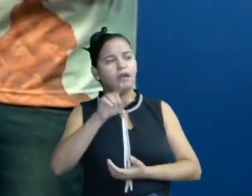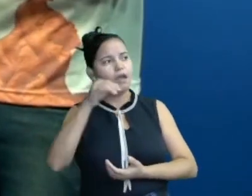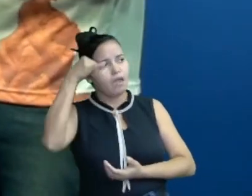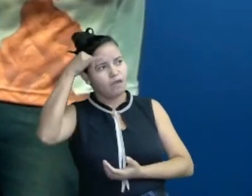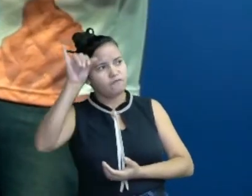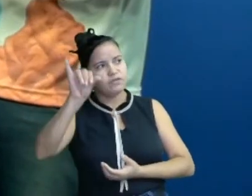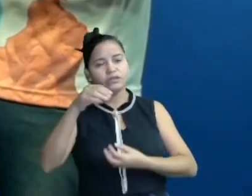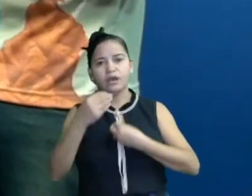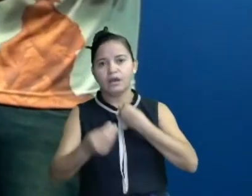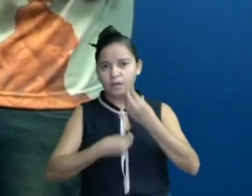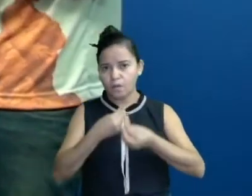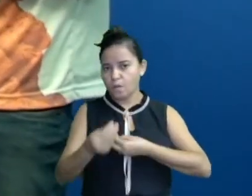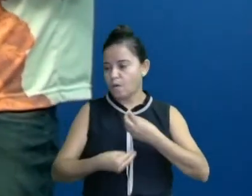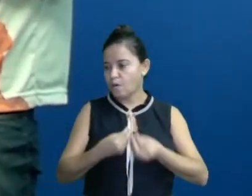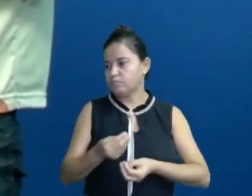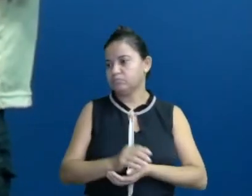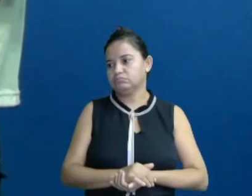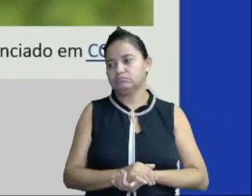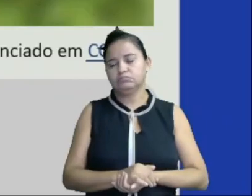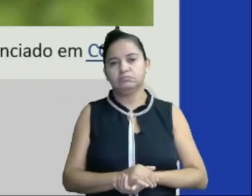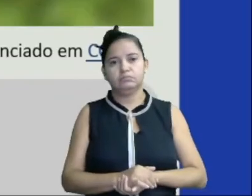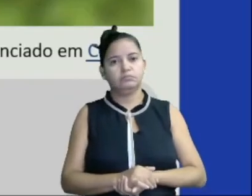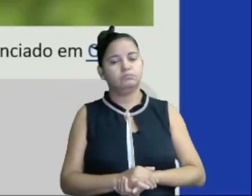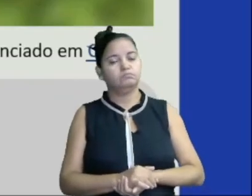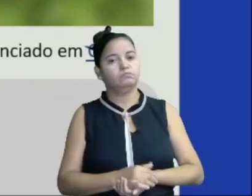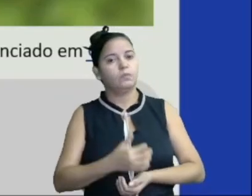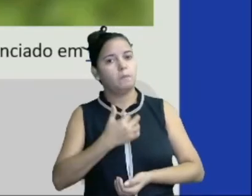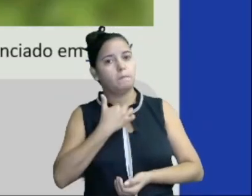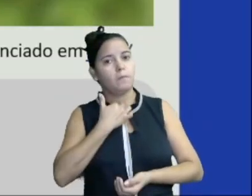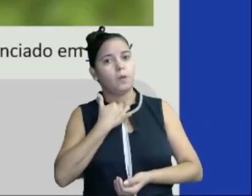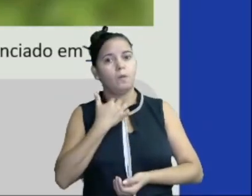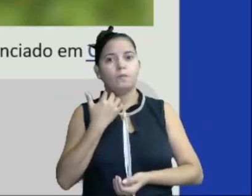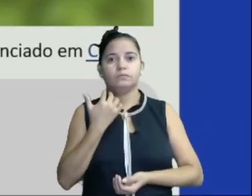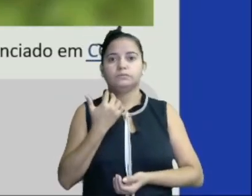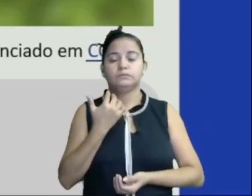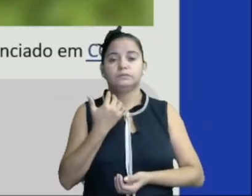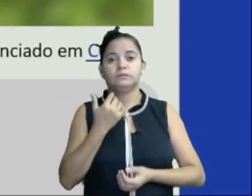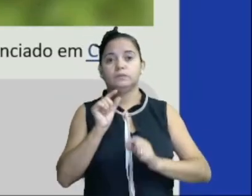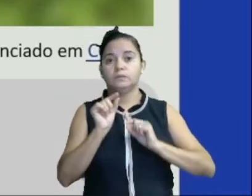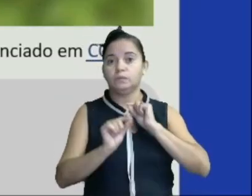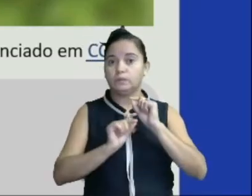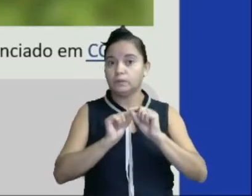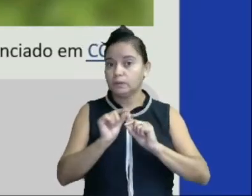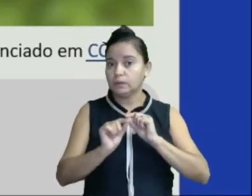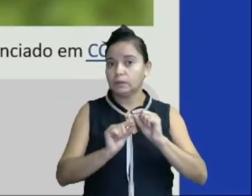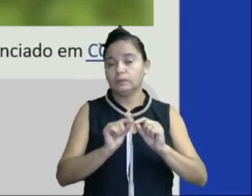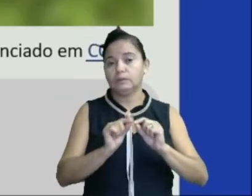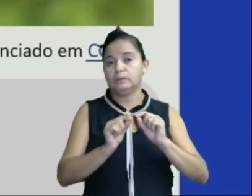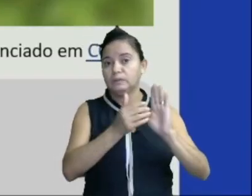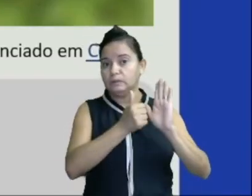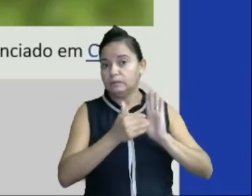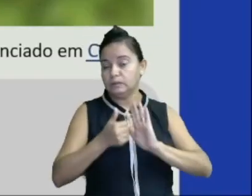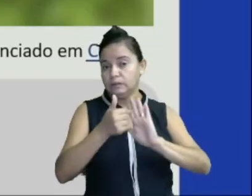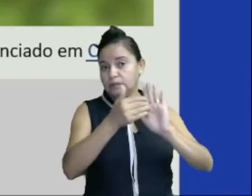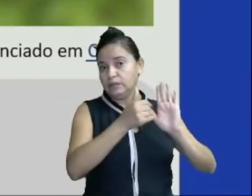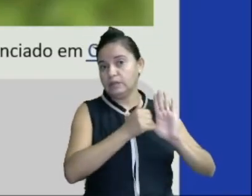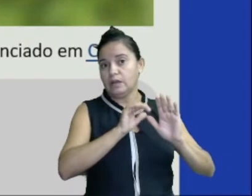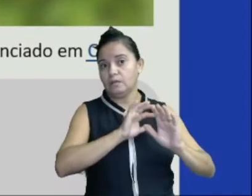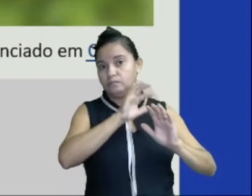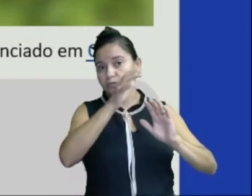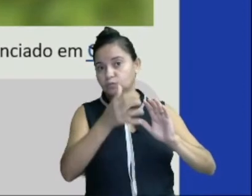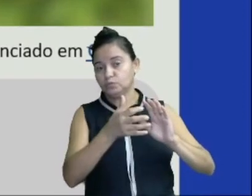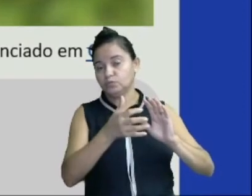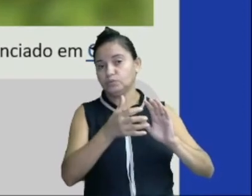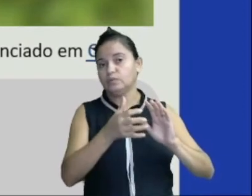processos erosivos? Não remover, né, as coberturas vegetais desse solo, preservar